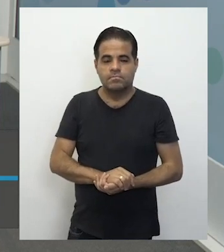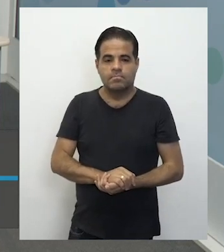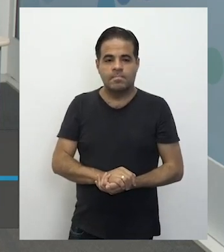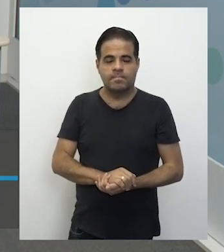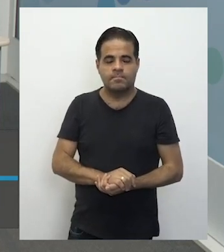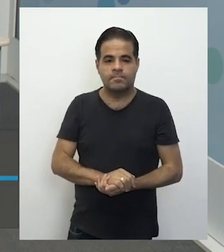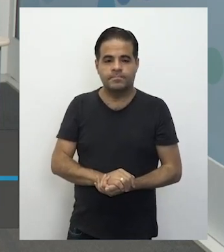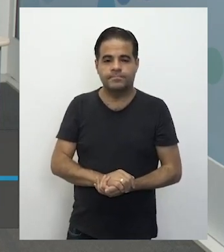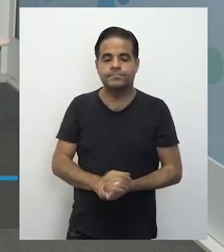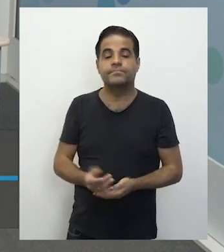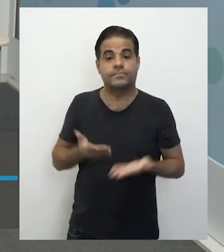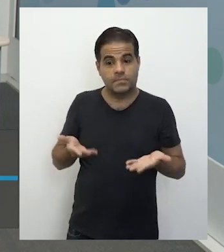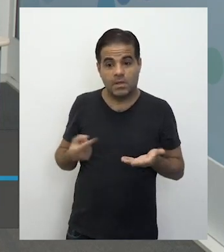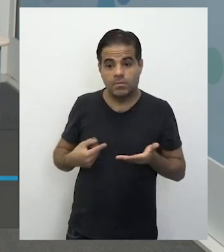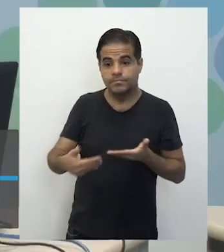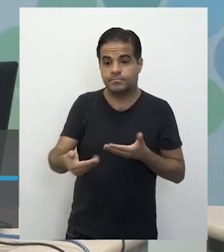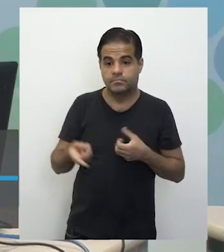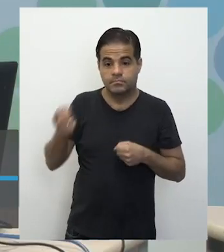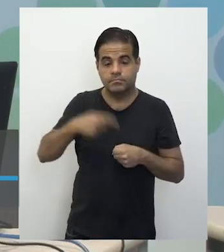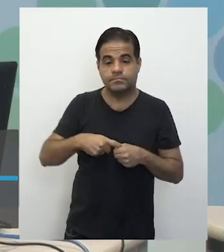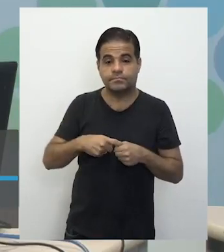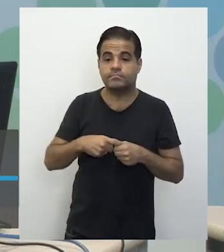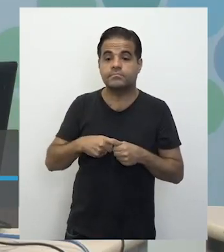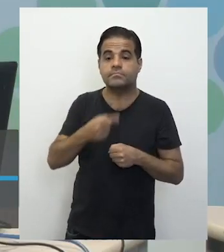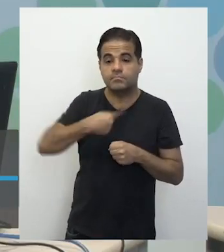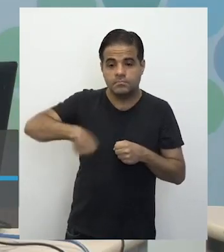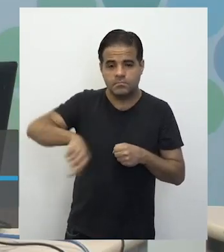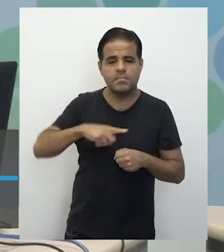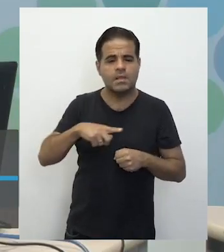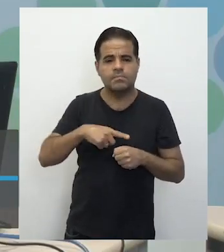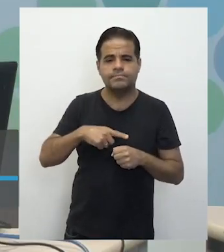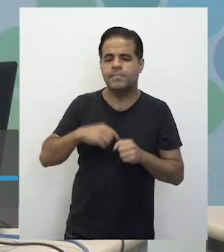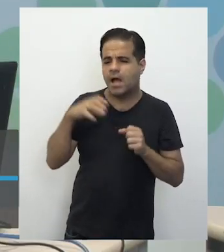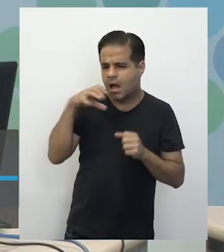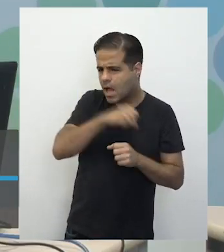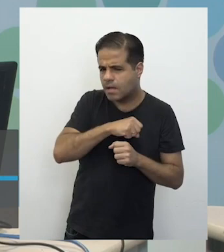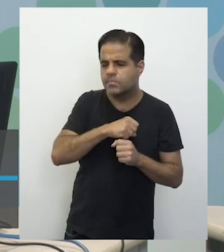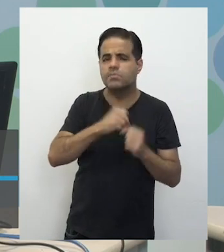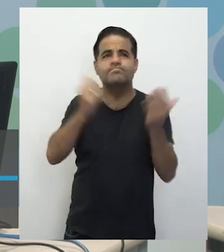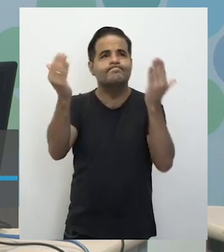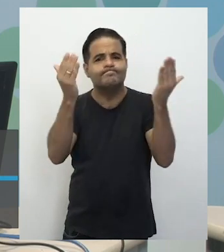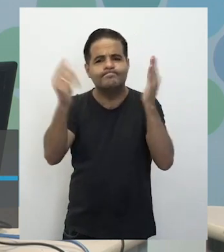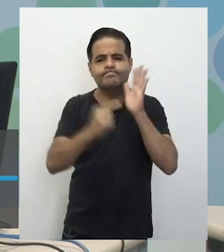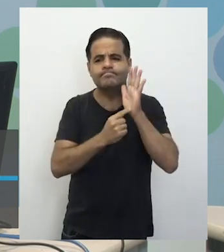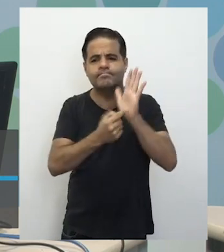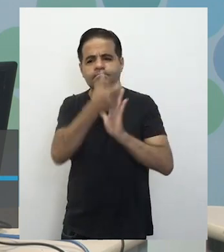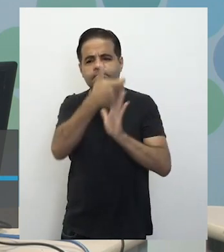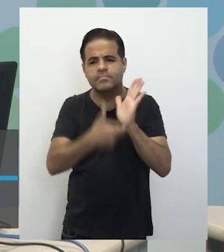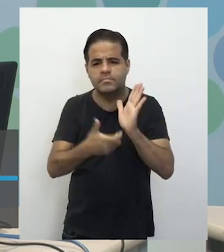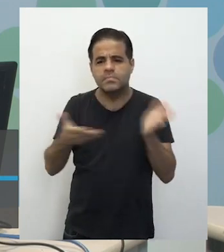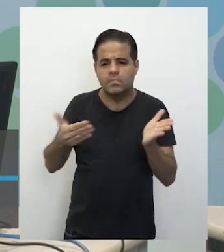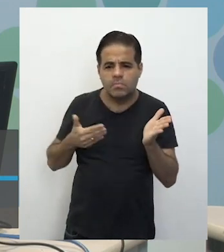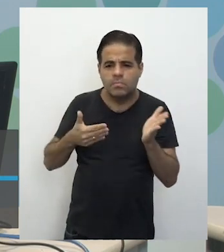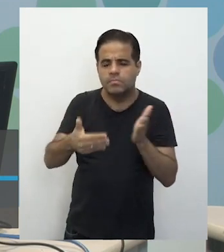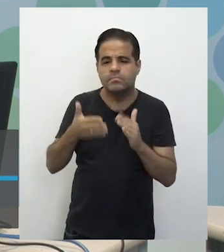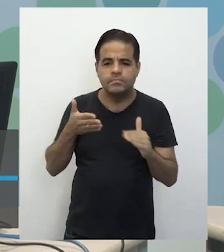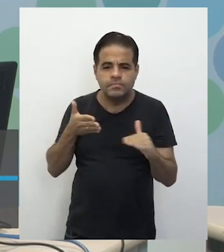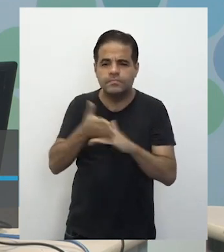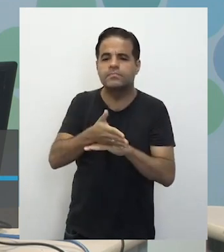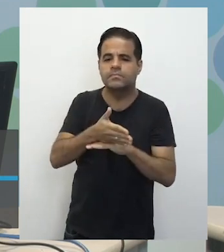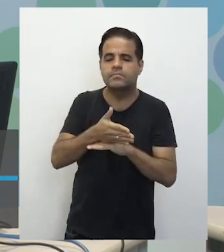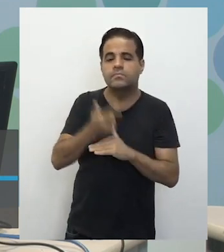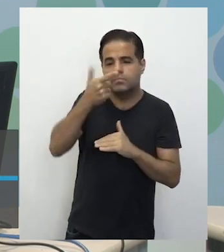Muito bem, estamos de volta. Então, né, nós temos aí um rápido panorama e nós já vamos para o